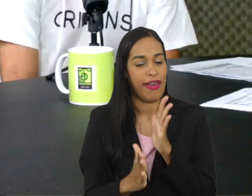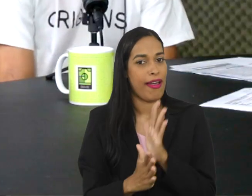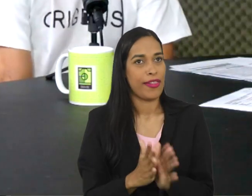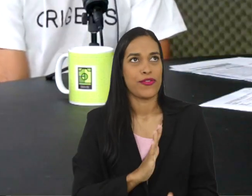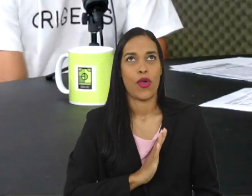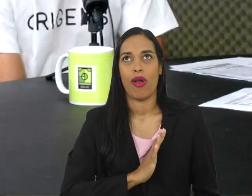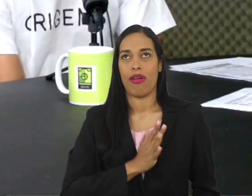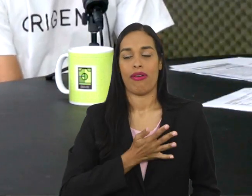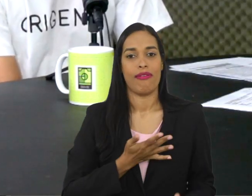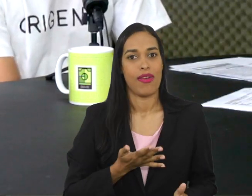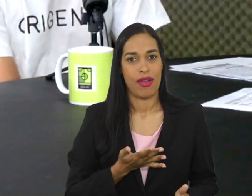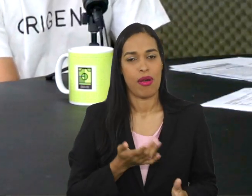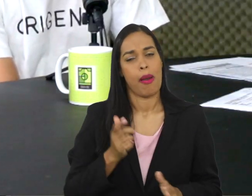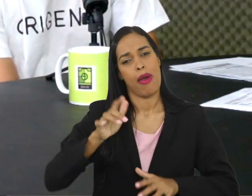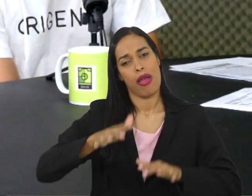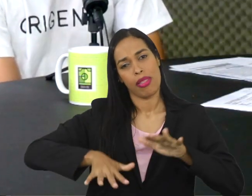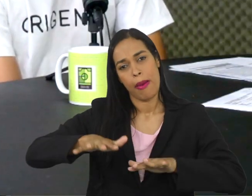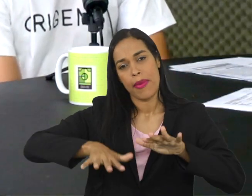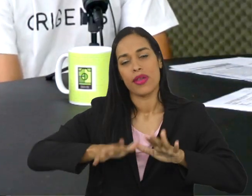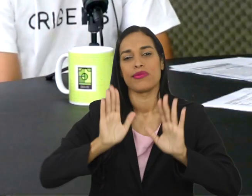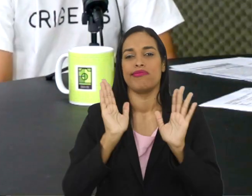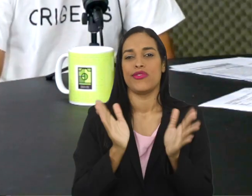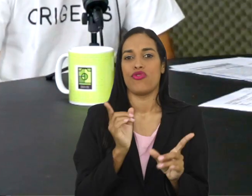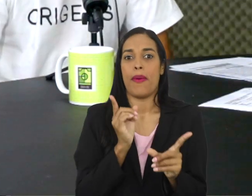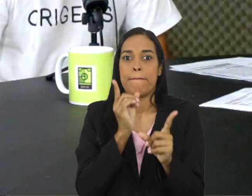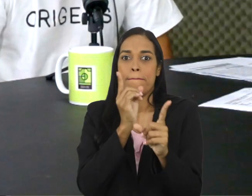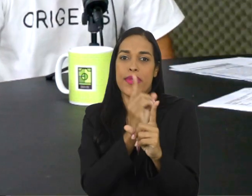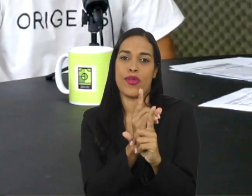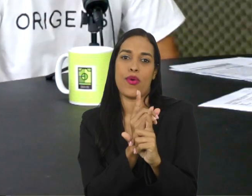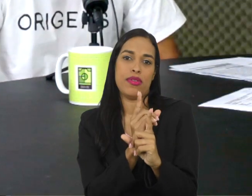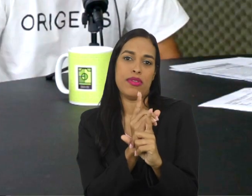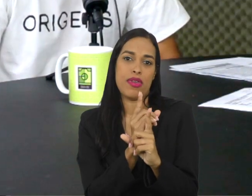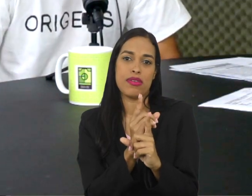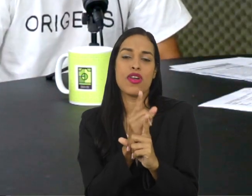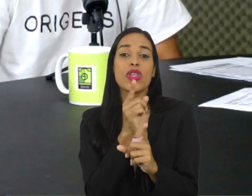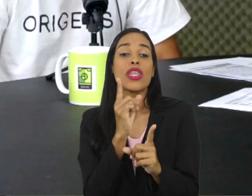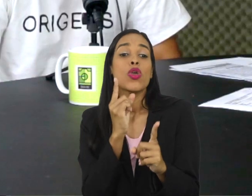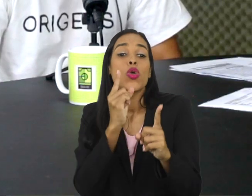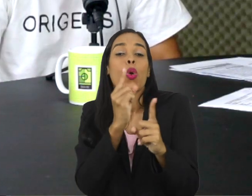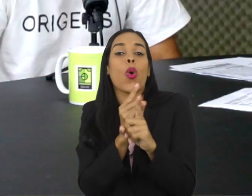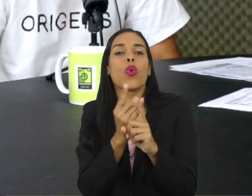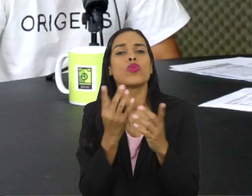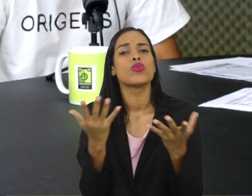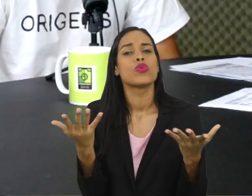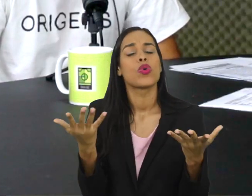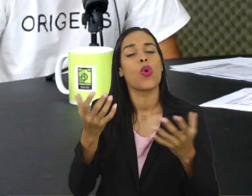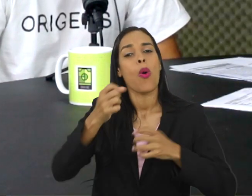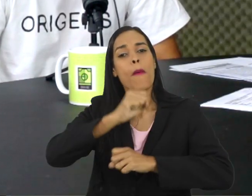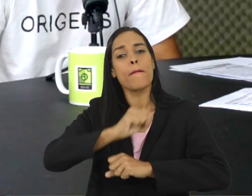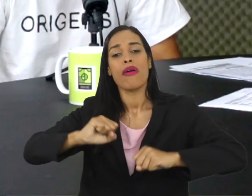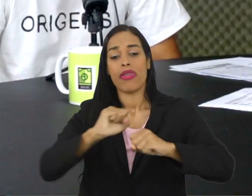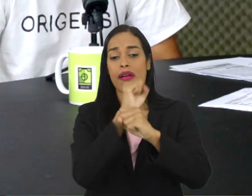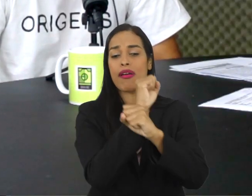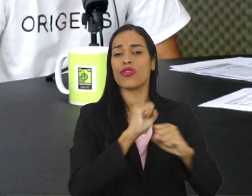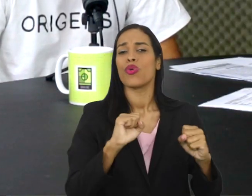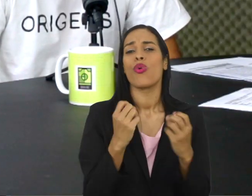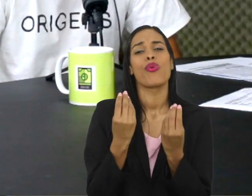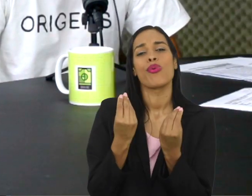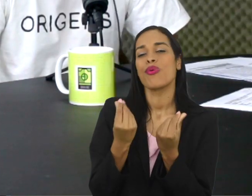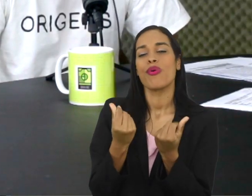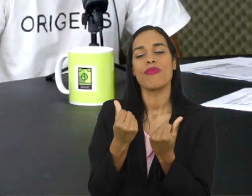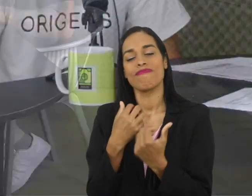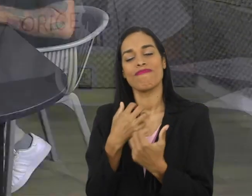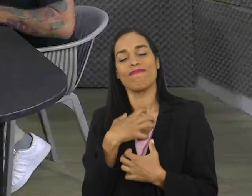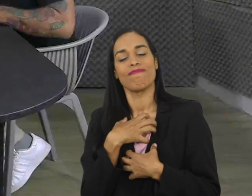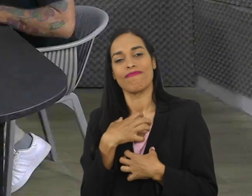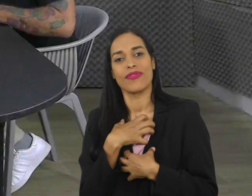fracasso. Mas na percussão me encontrei. Agora, como foi teu encontro com o maracatu? Eu não conheço, assim, conheço